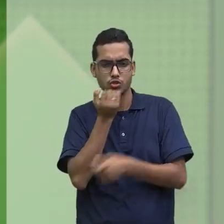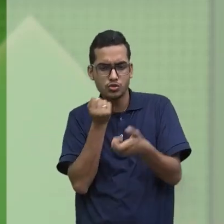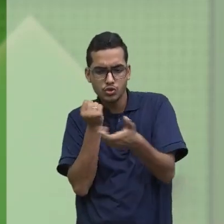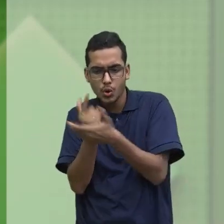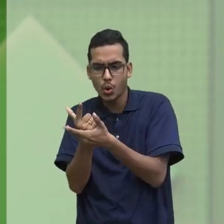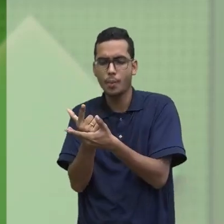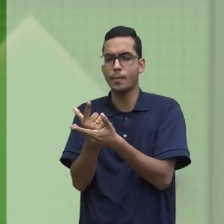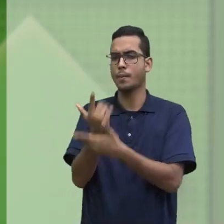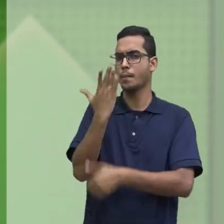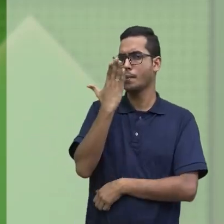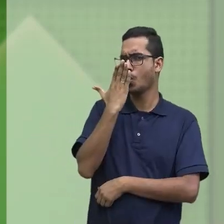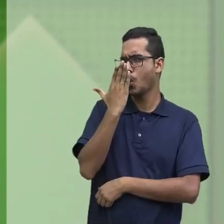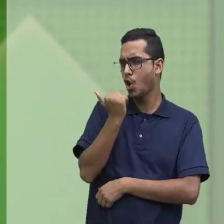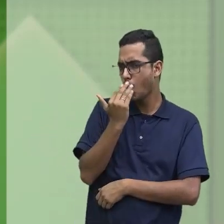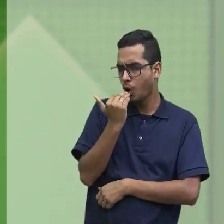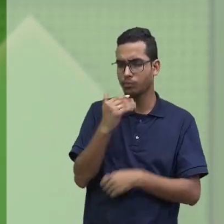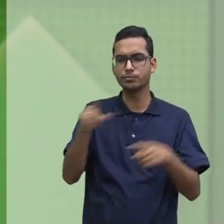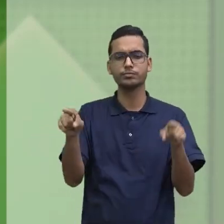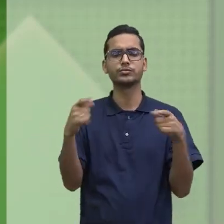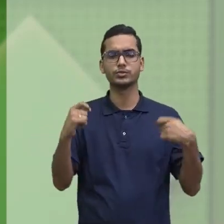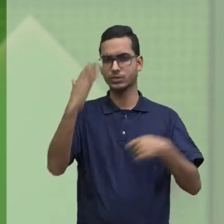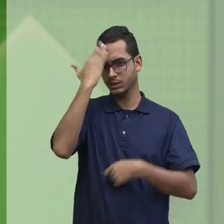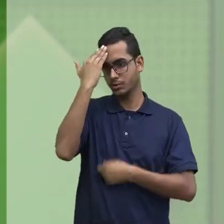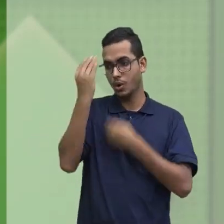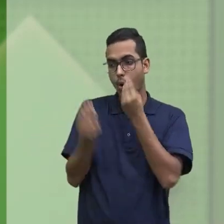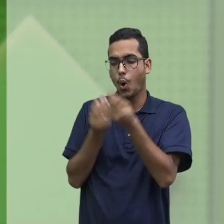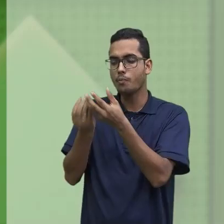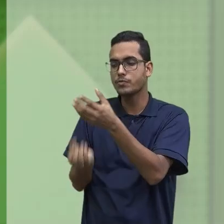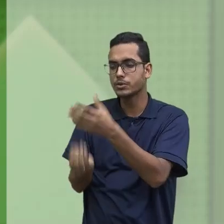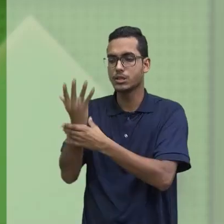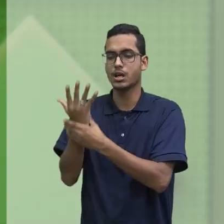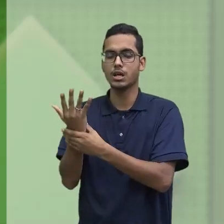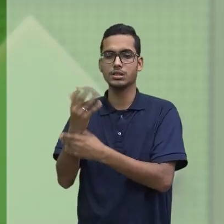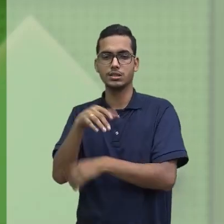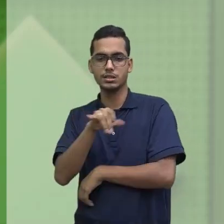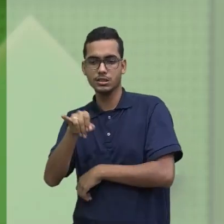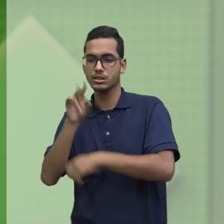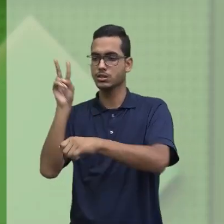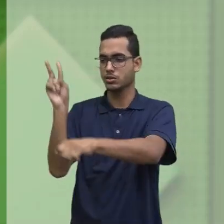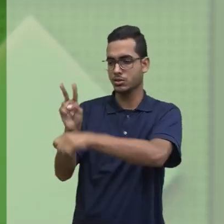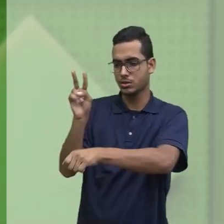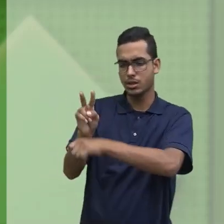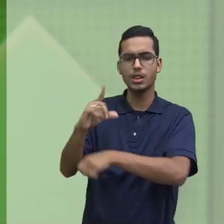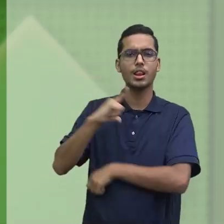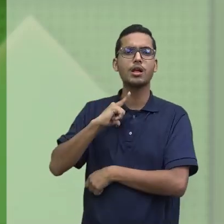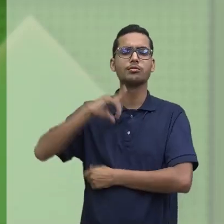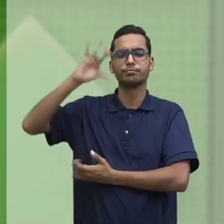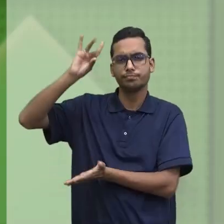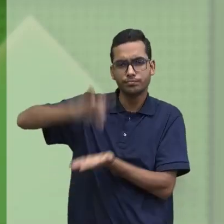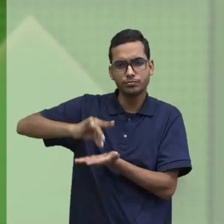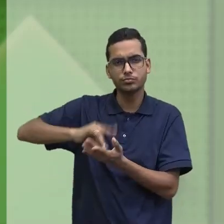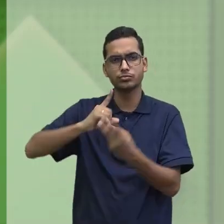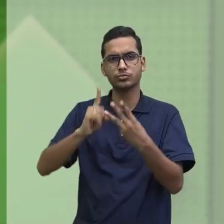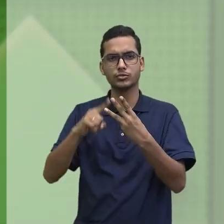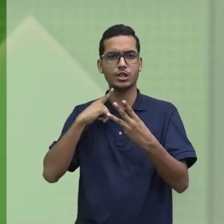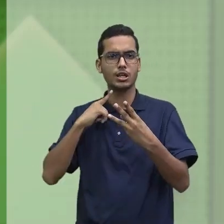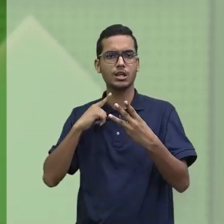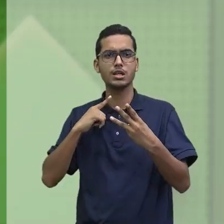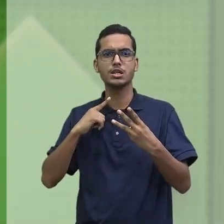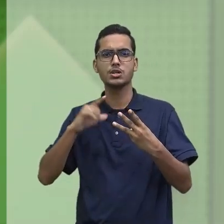esse alimento. A gente precisa saber a origem, né, se ele foi bem manipulado, se ele não está contaminado aí